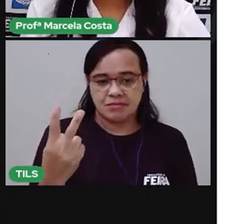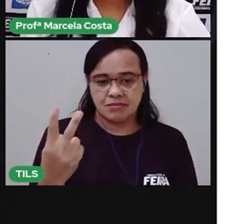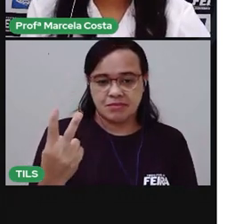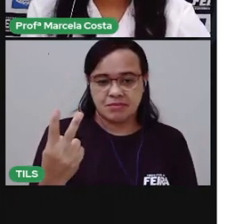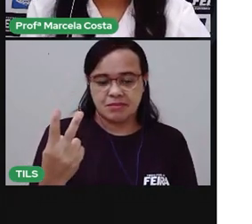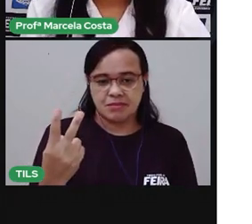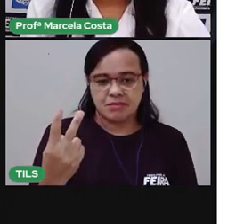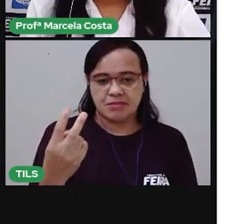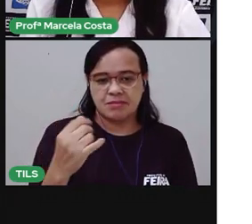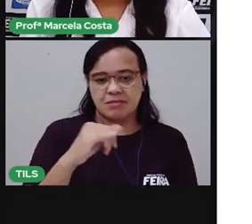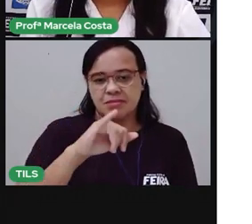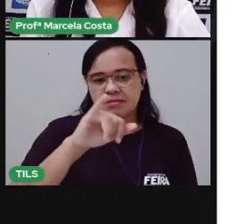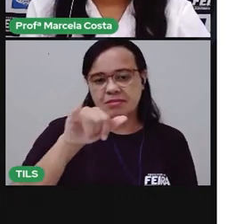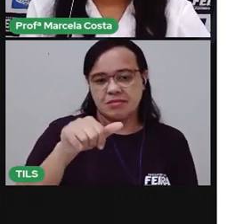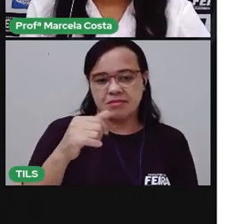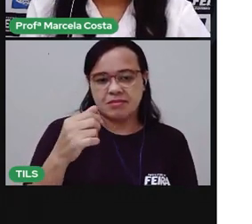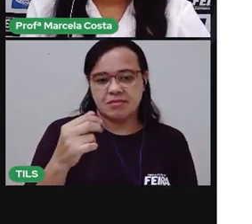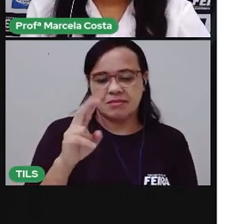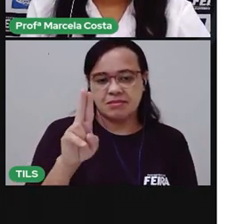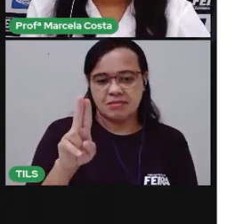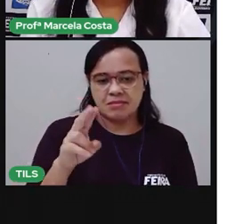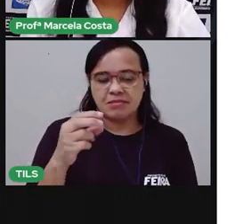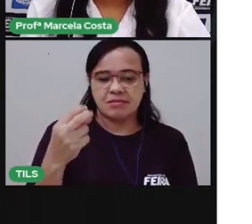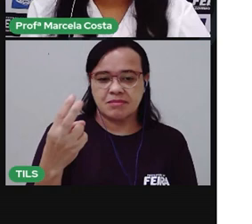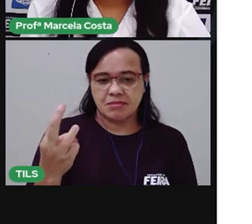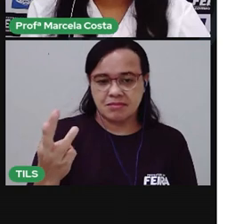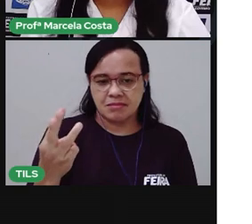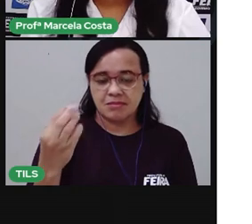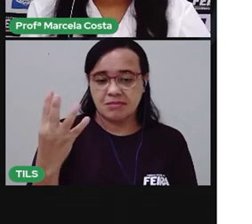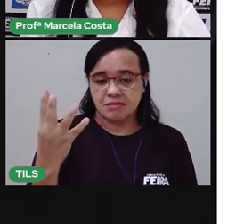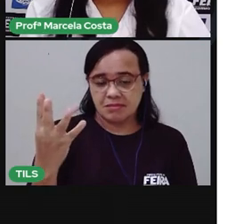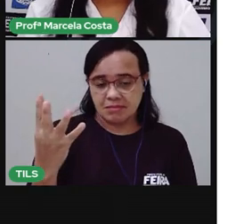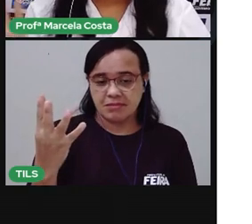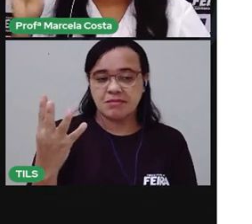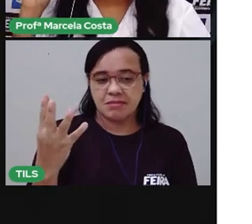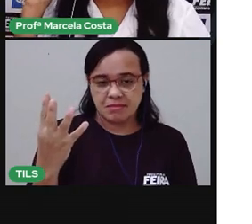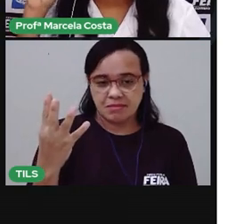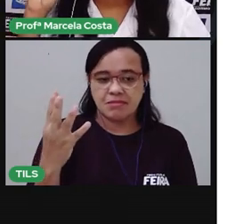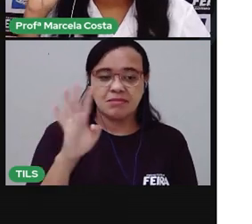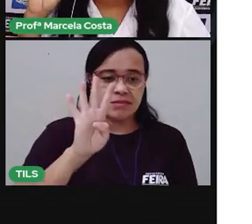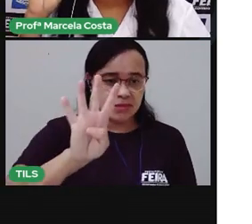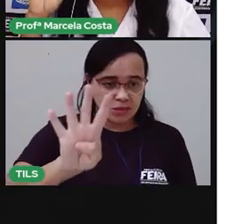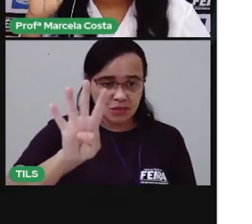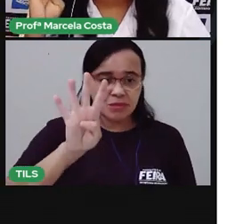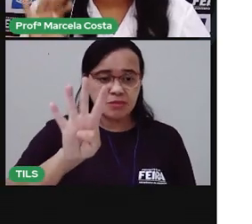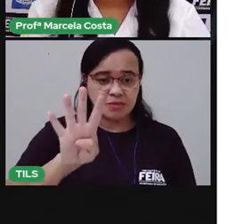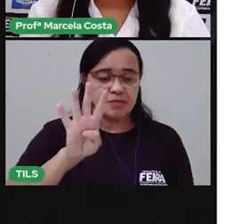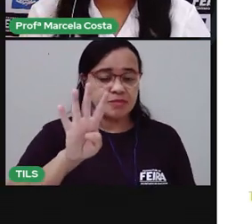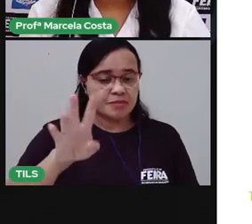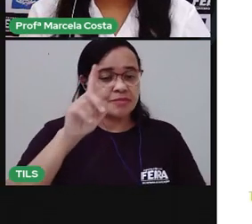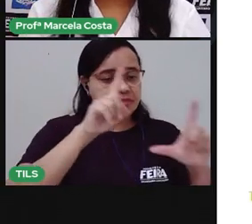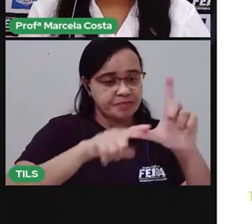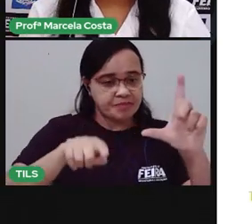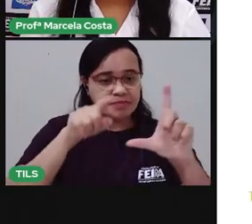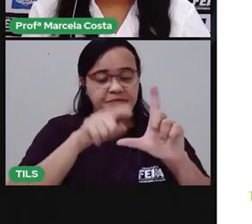duas três quatro quatro letras